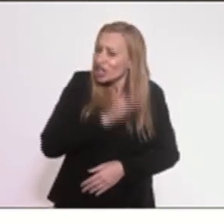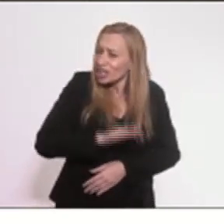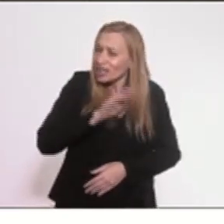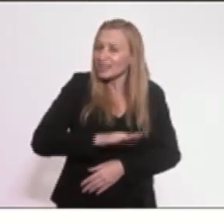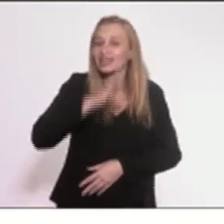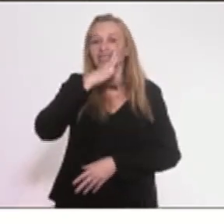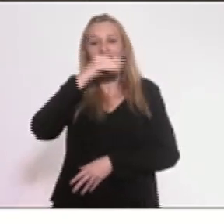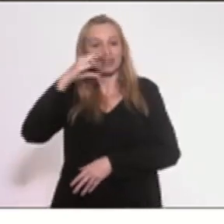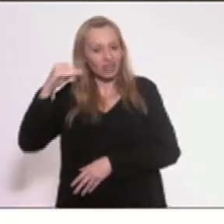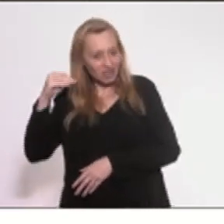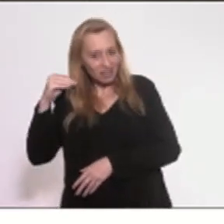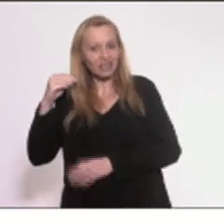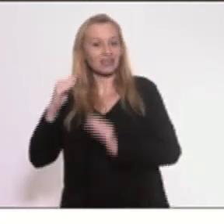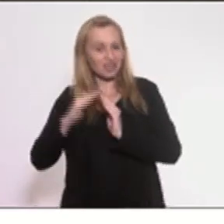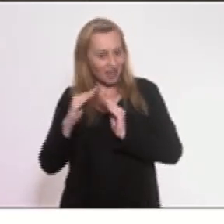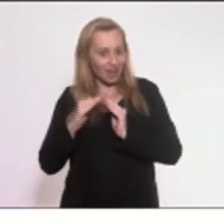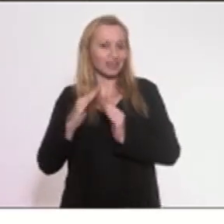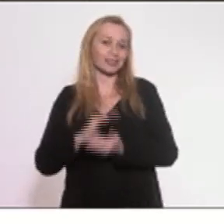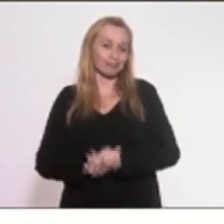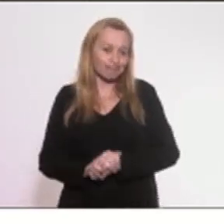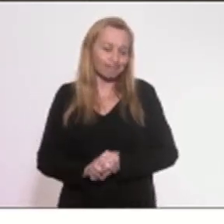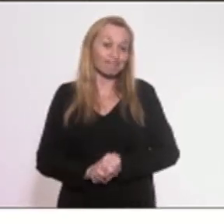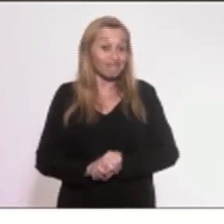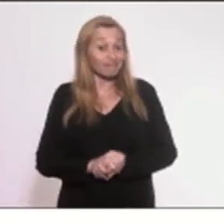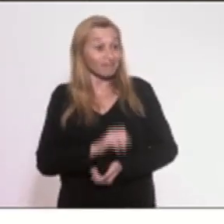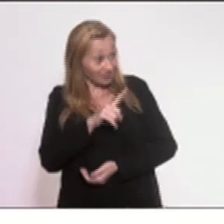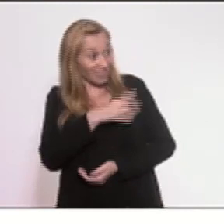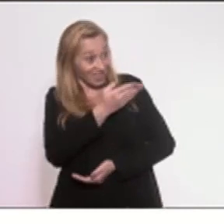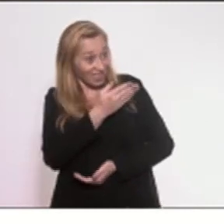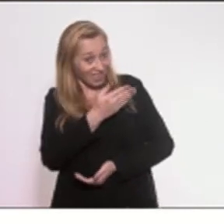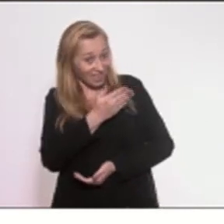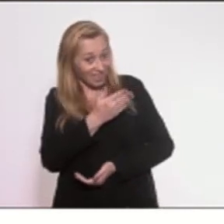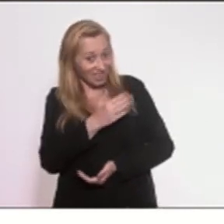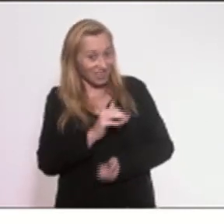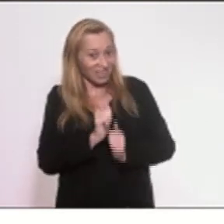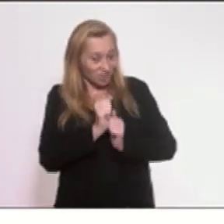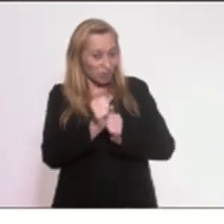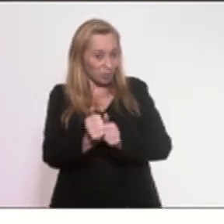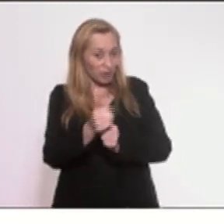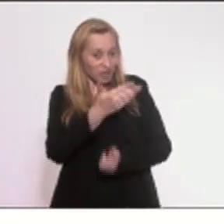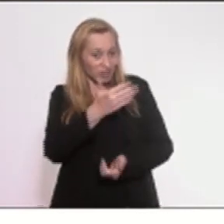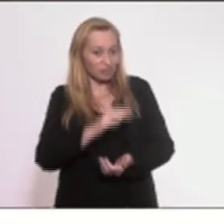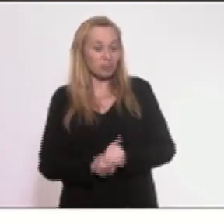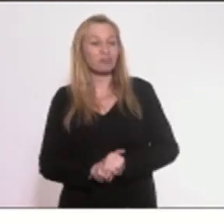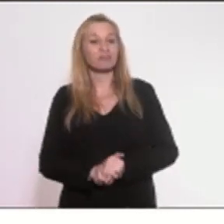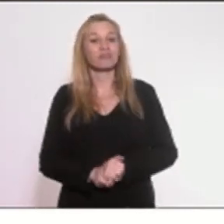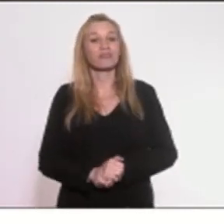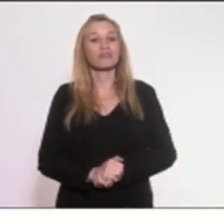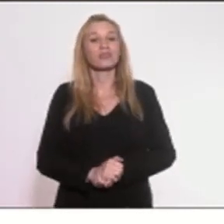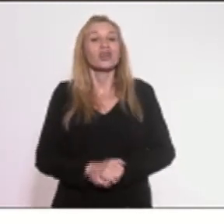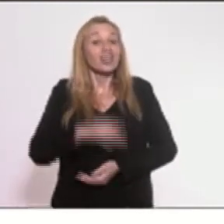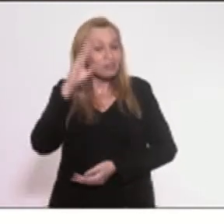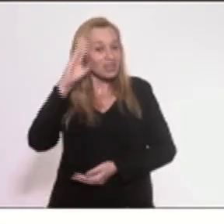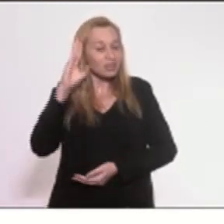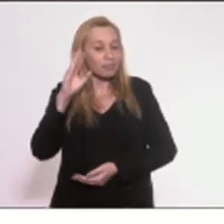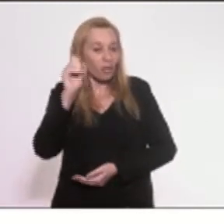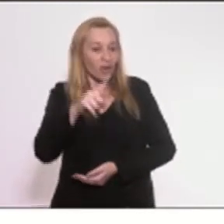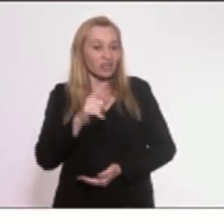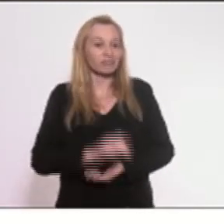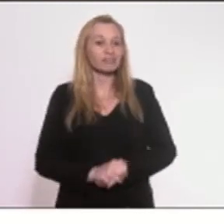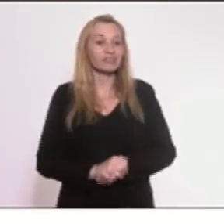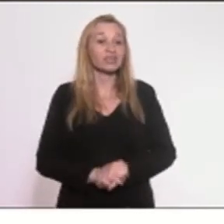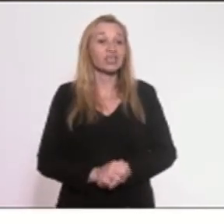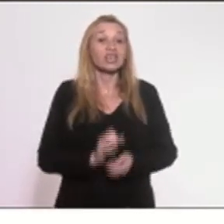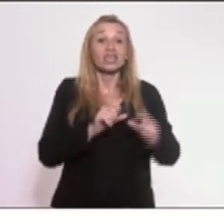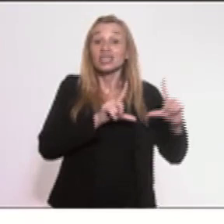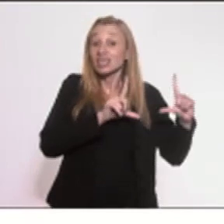e Adolescentes dessa casa, né? A senhora compõe esta comissão e que é tão fundamental. Essa imagem